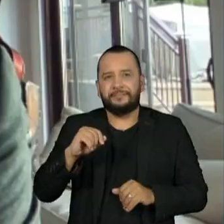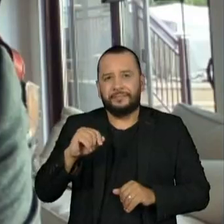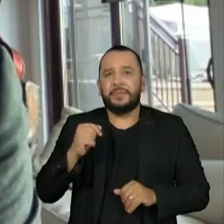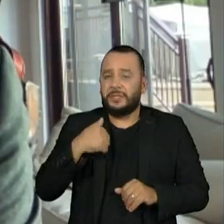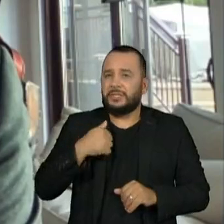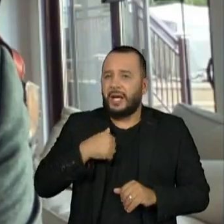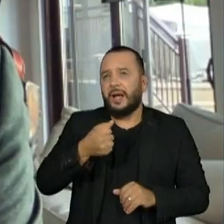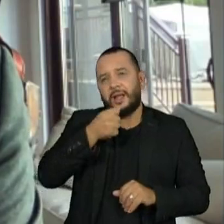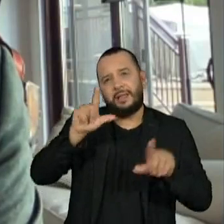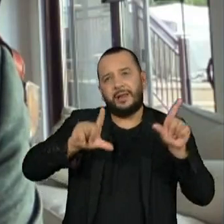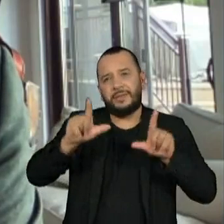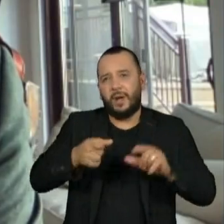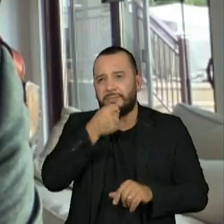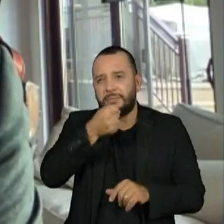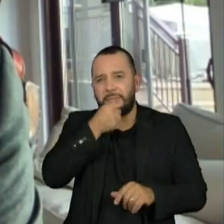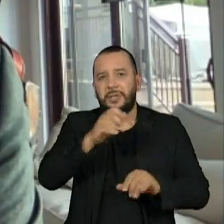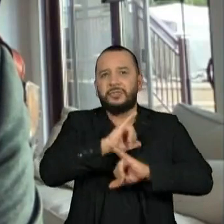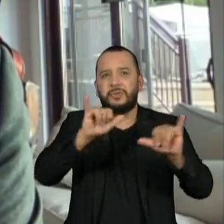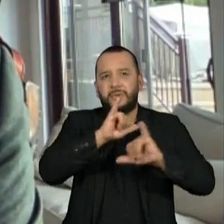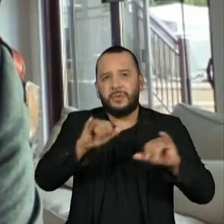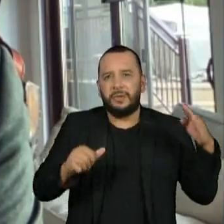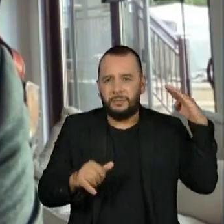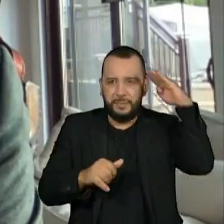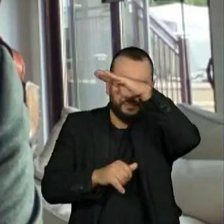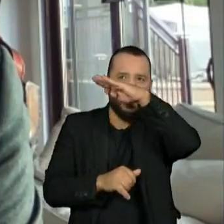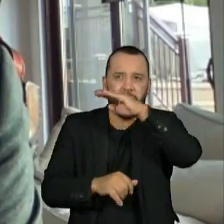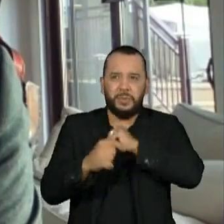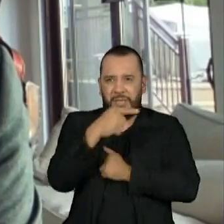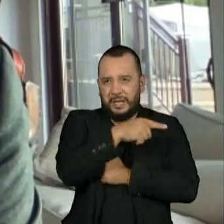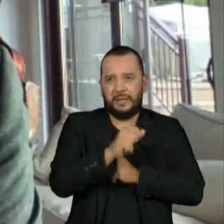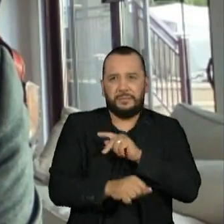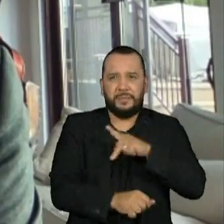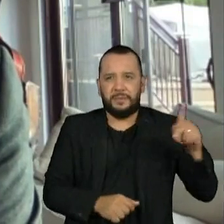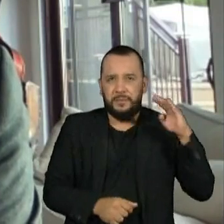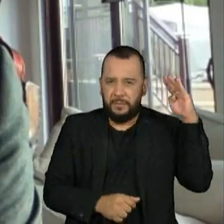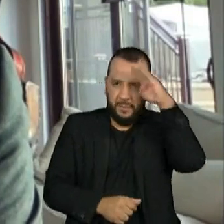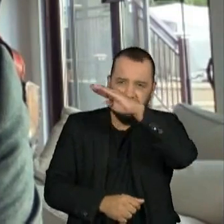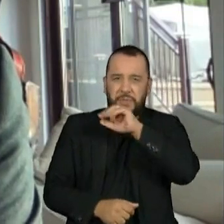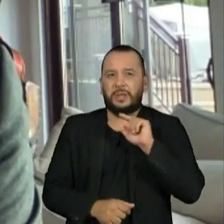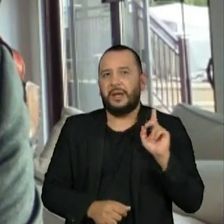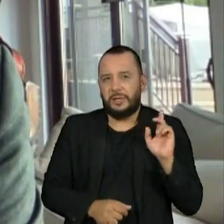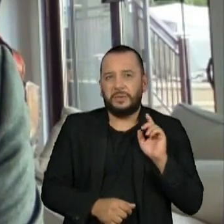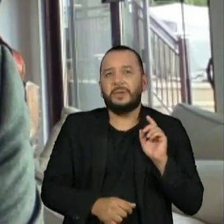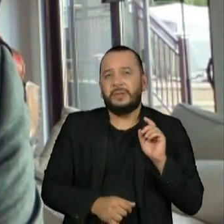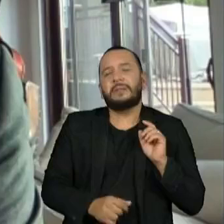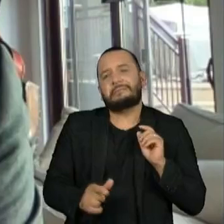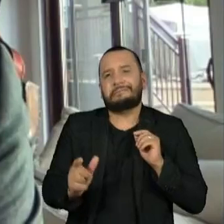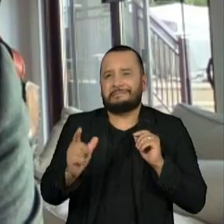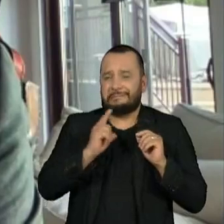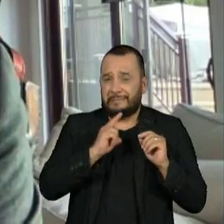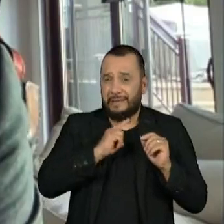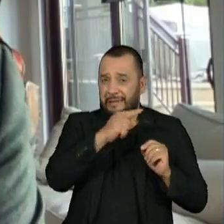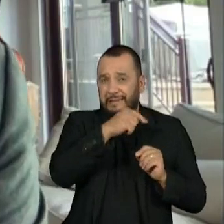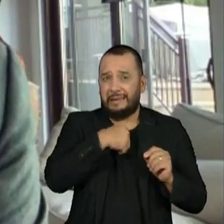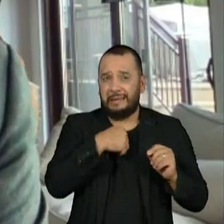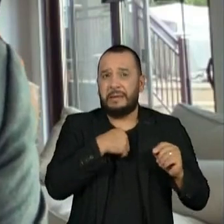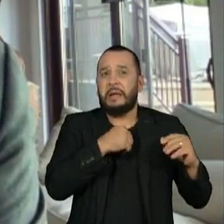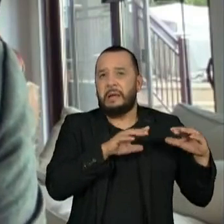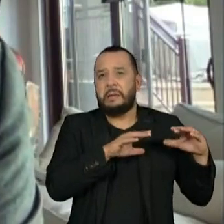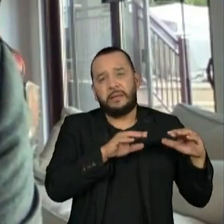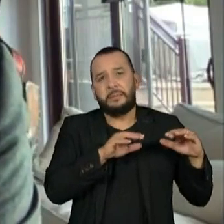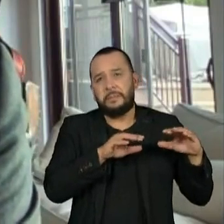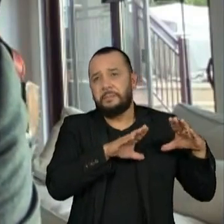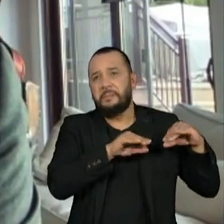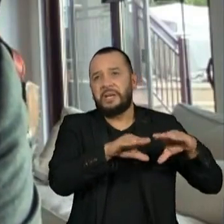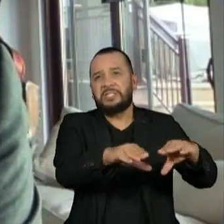media coverage of Brazil that President Bolsonaro intervenes even more than